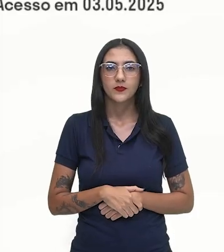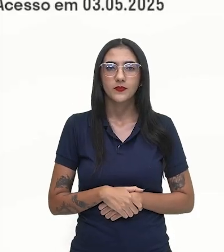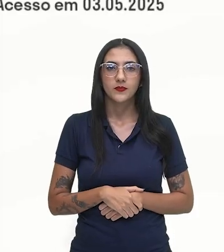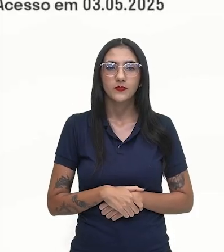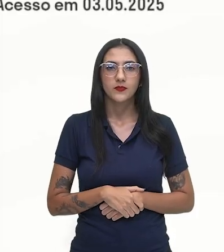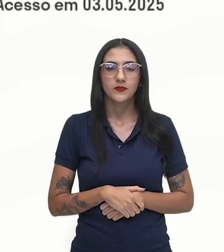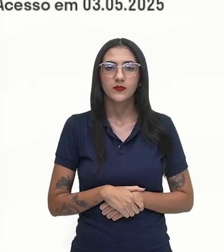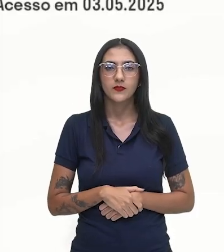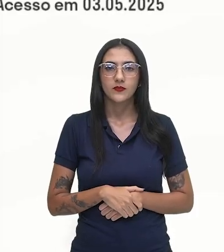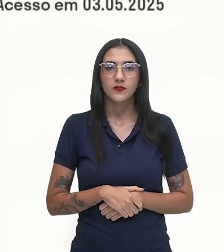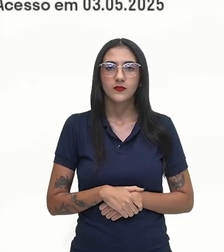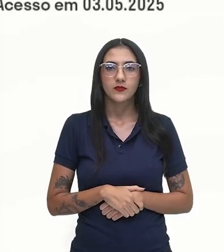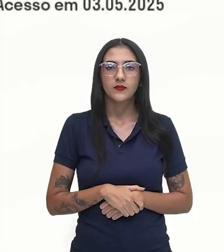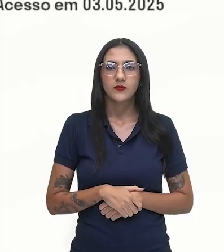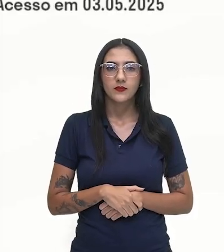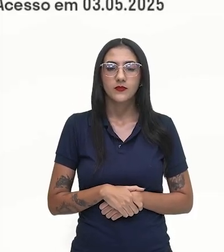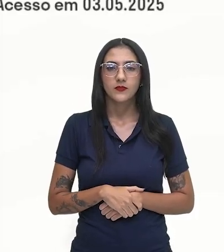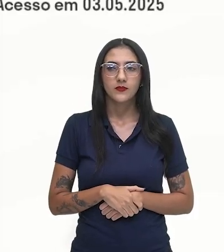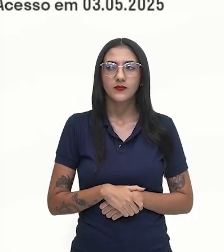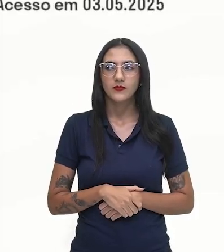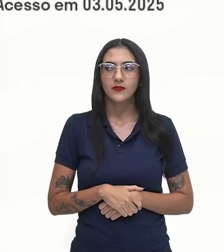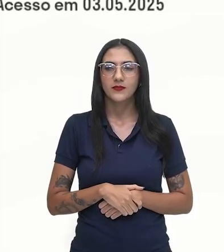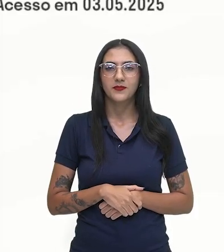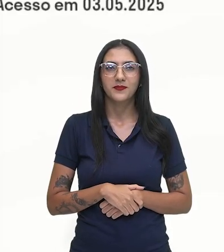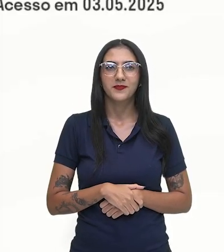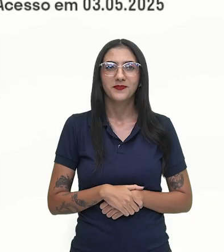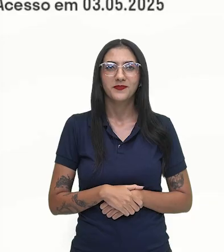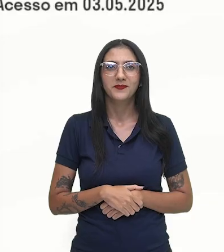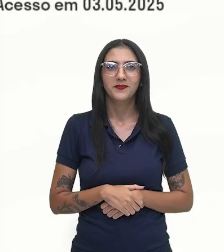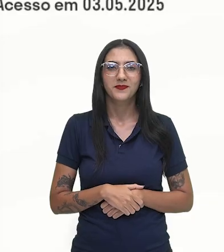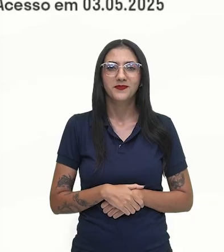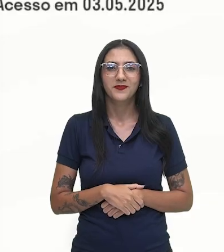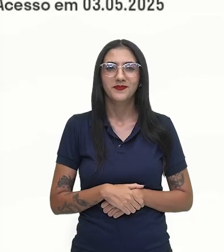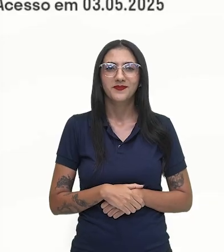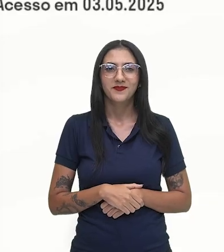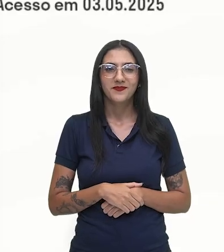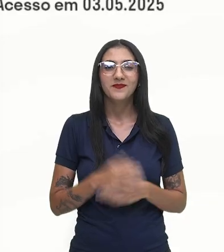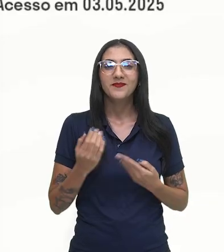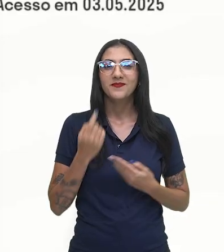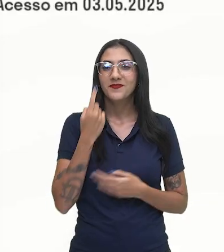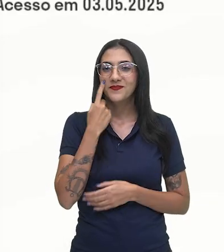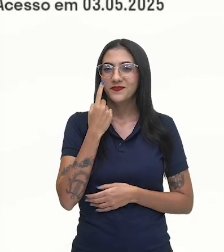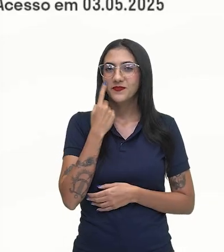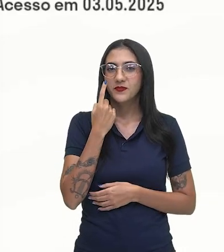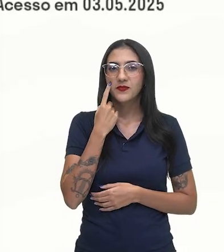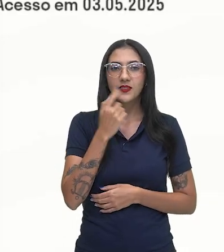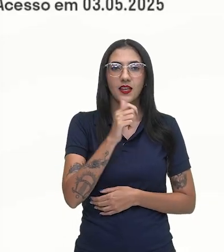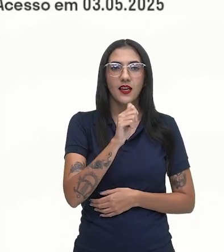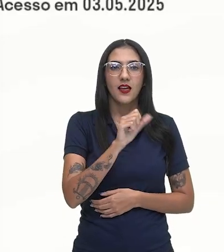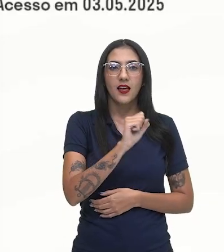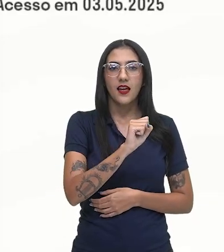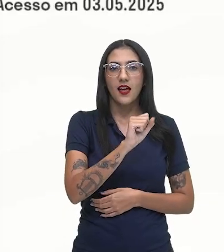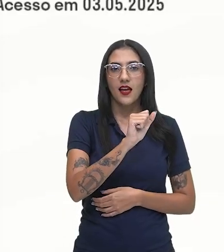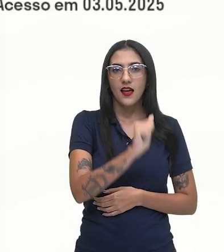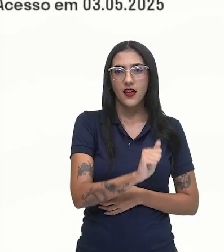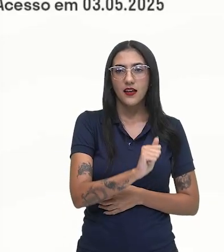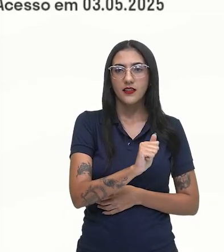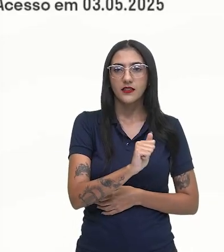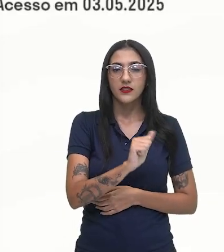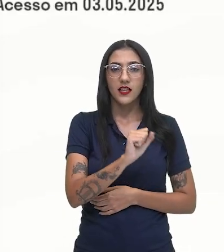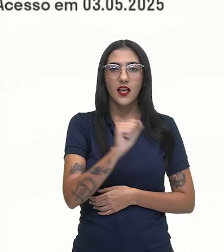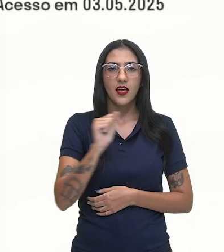Bom, nessa letra, ela fala assim, ó, as sly as a